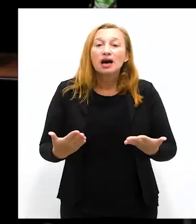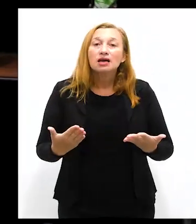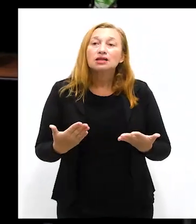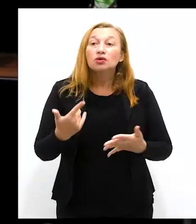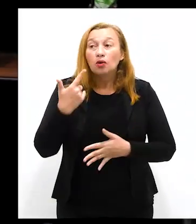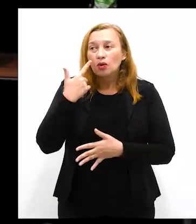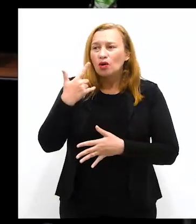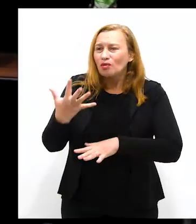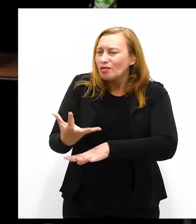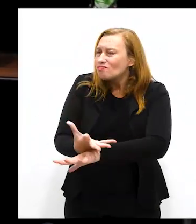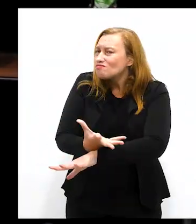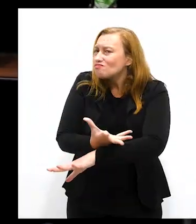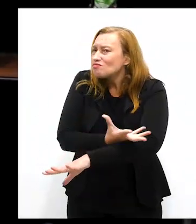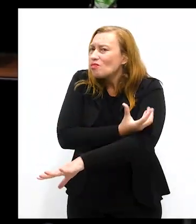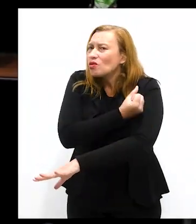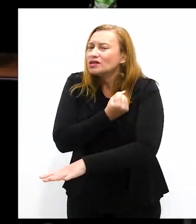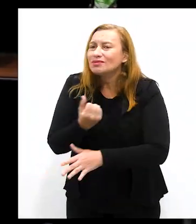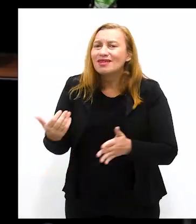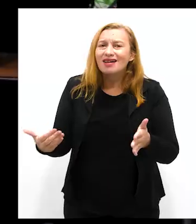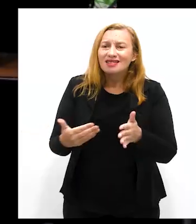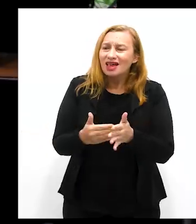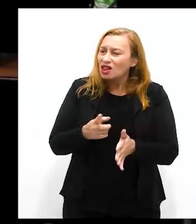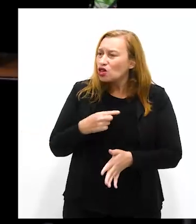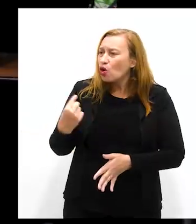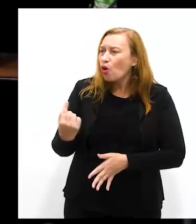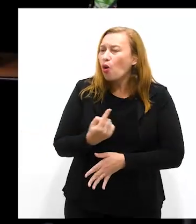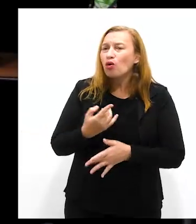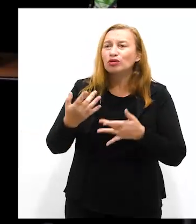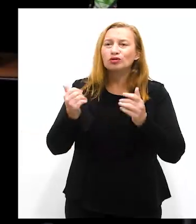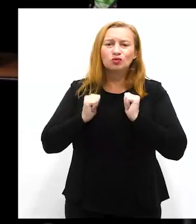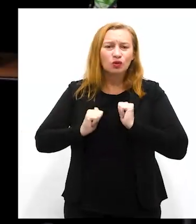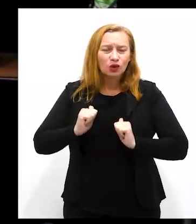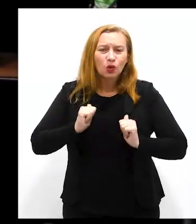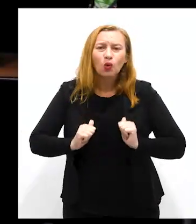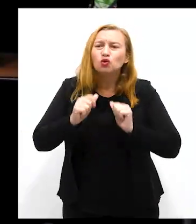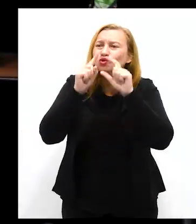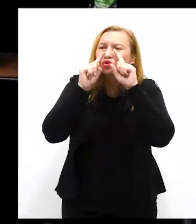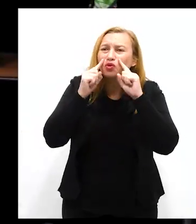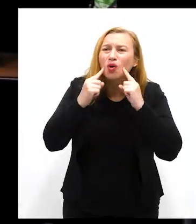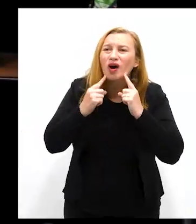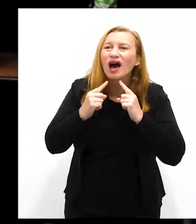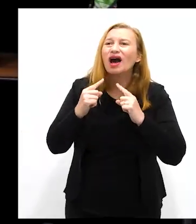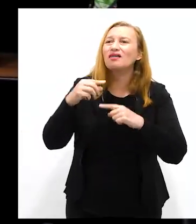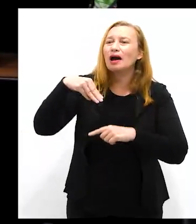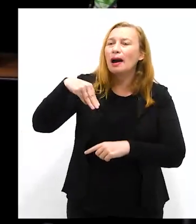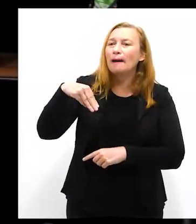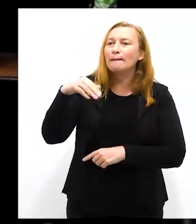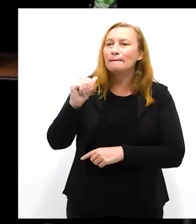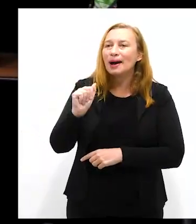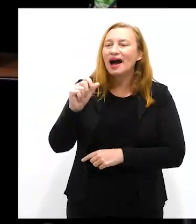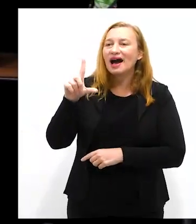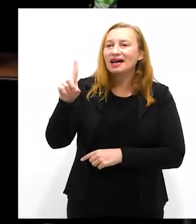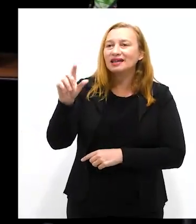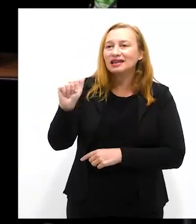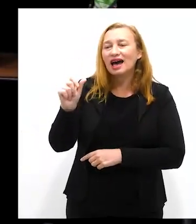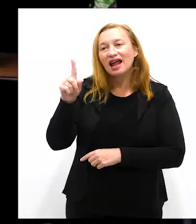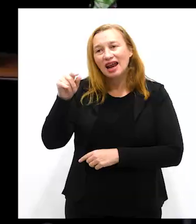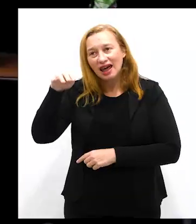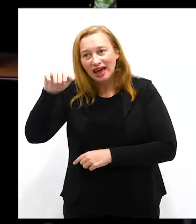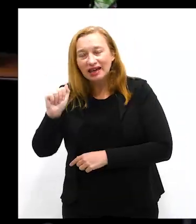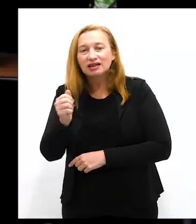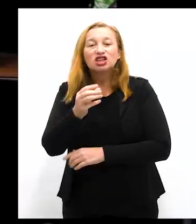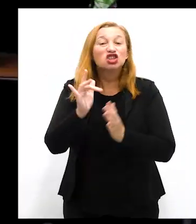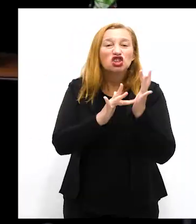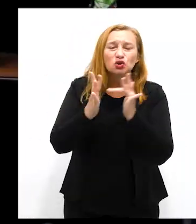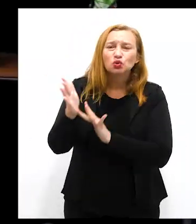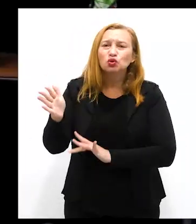é comovente e você, até a gente, os atores, né, choravam, e Madalena chorava, e Verônica chorava, e